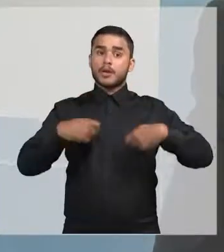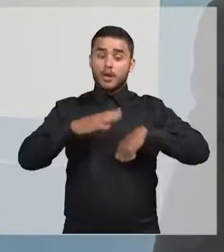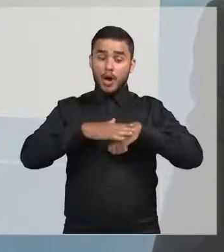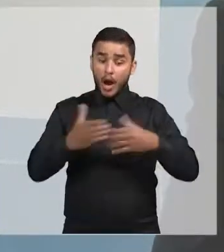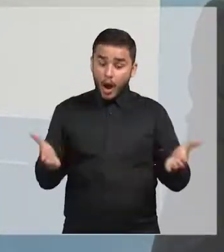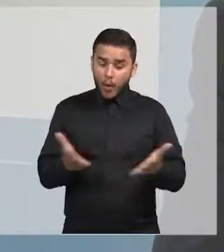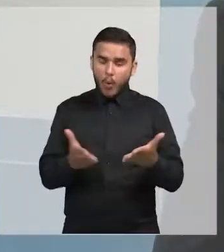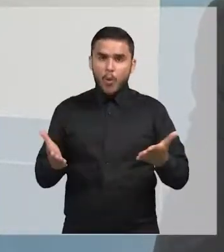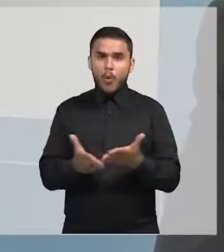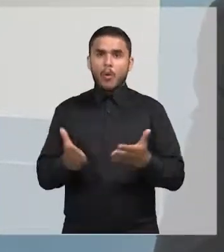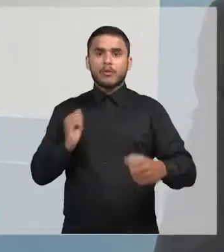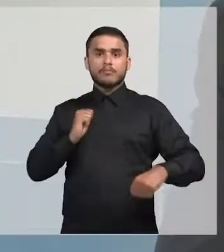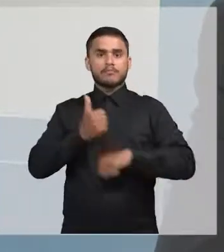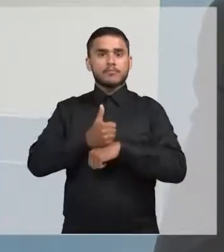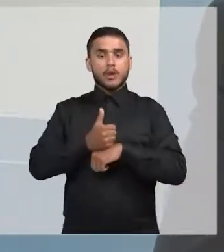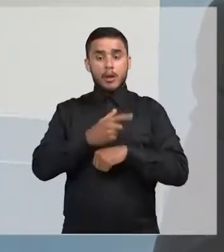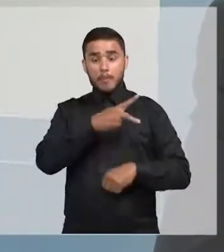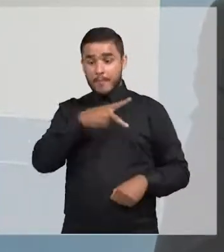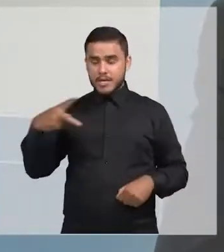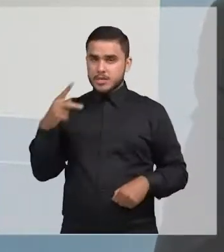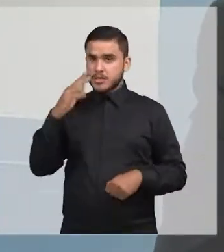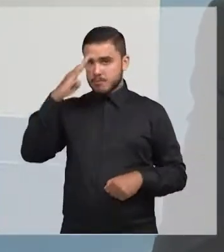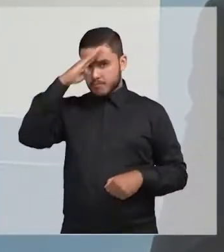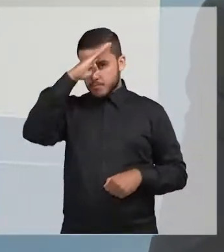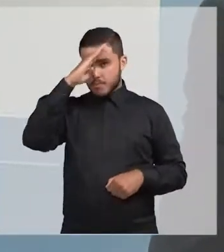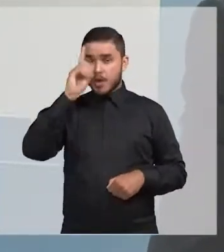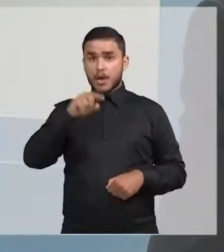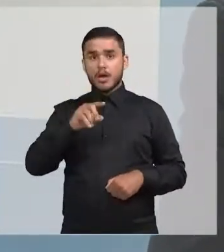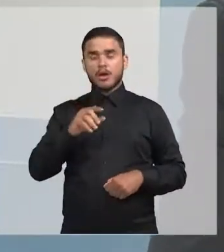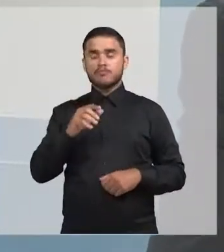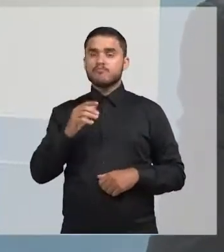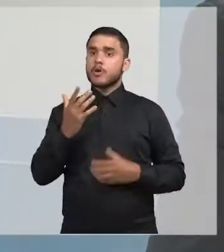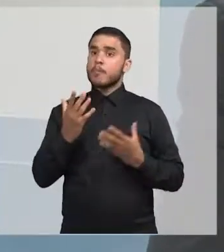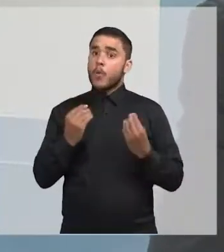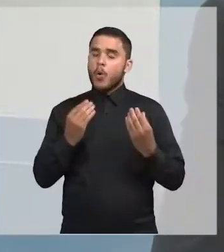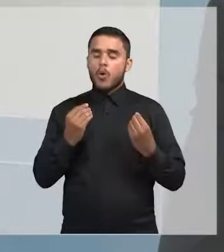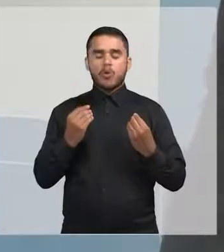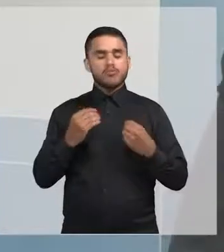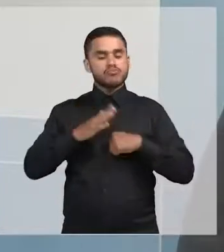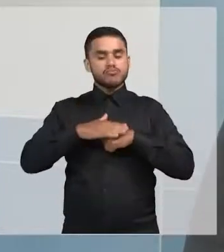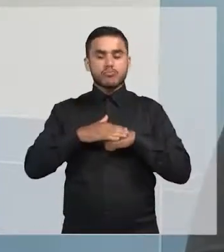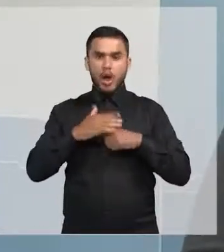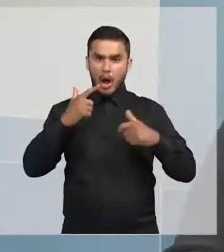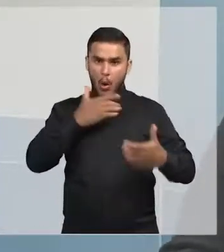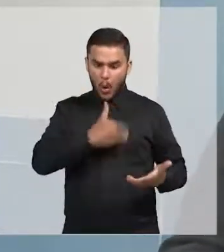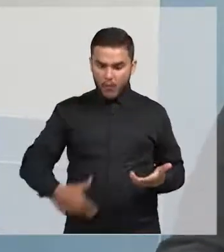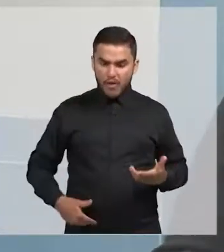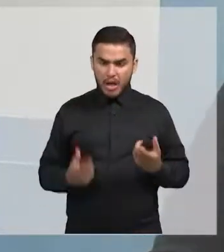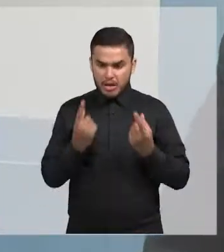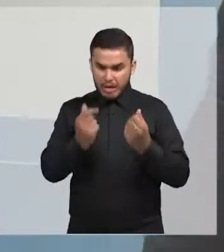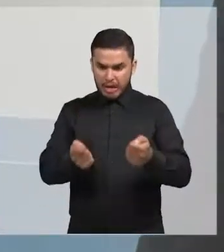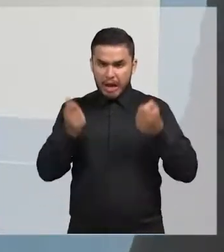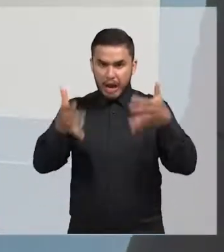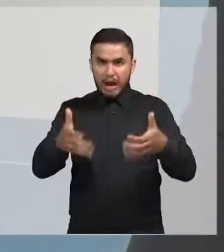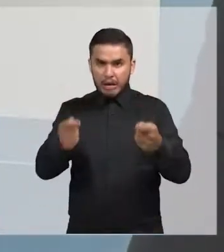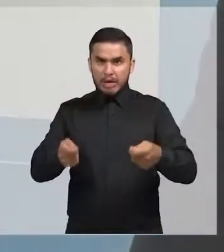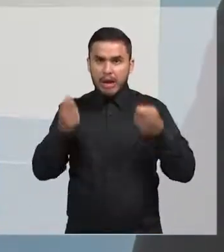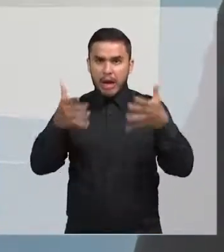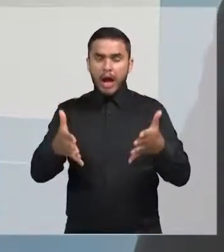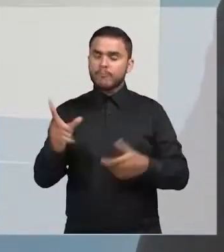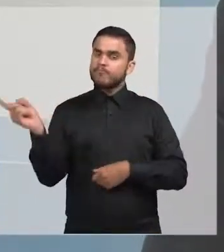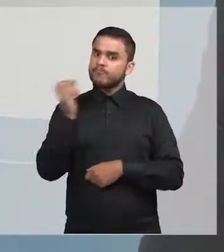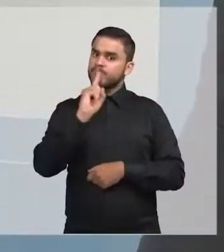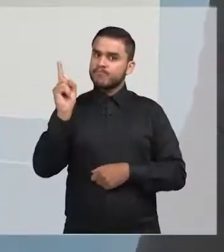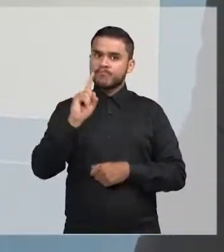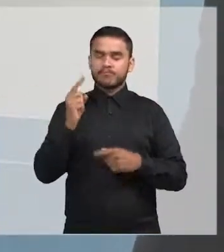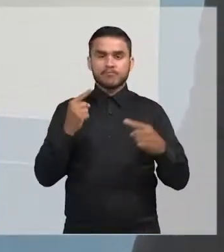Estado agora não é nem neoliberal, não, é ultraliberal. Esse governo tem a cara, na parte econômica, a cara